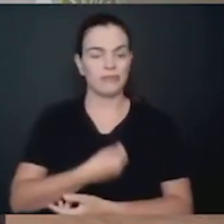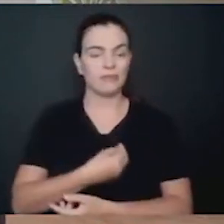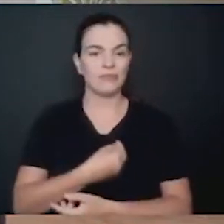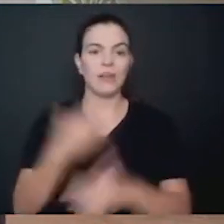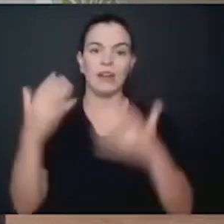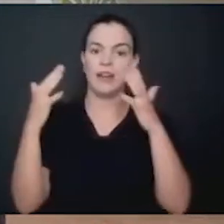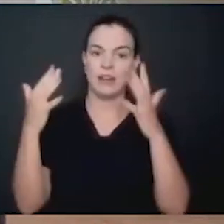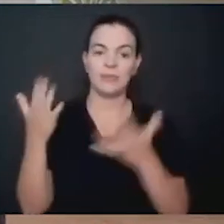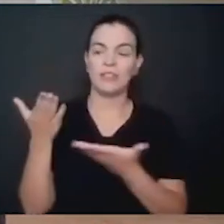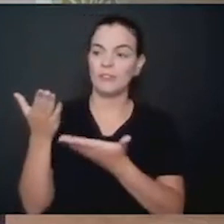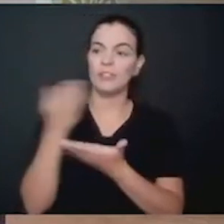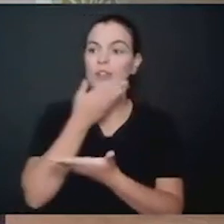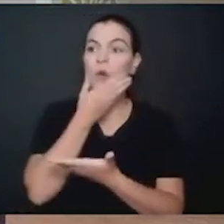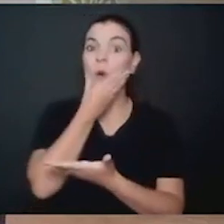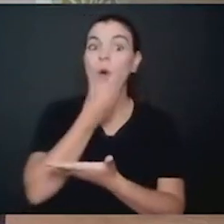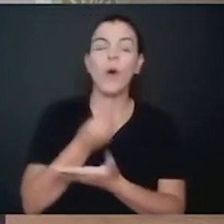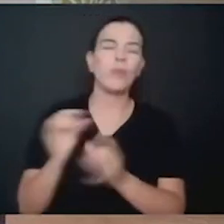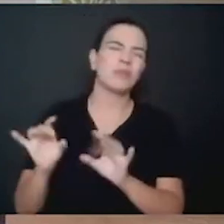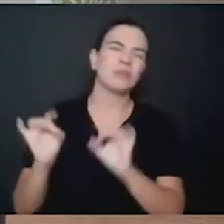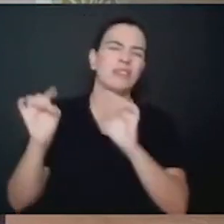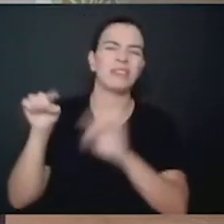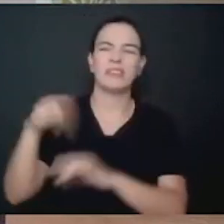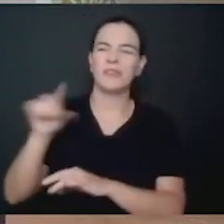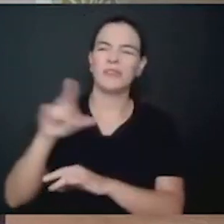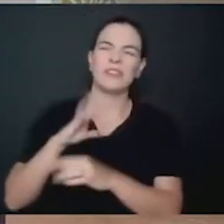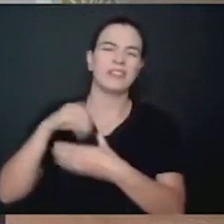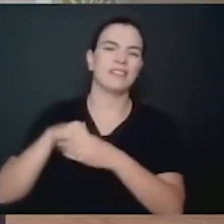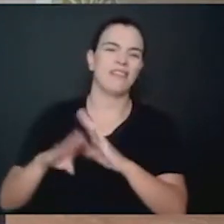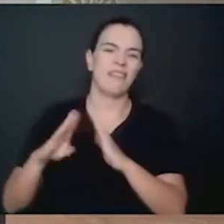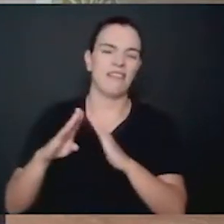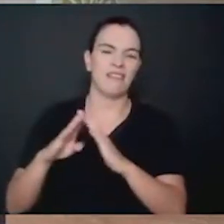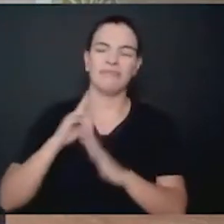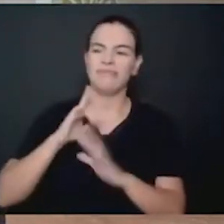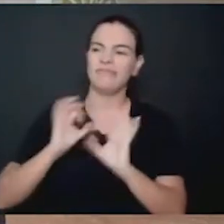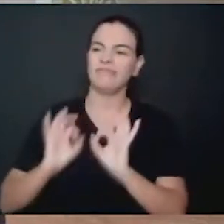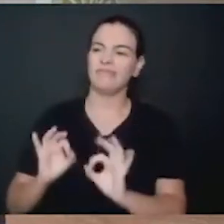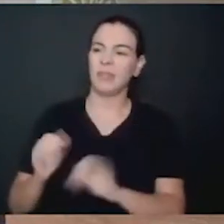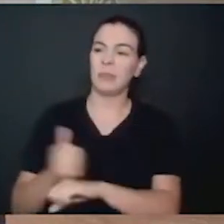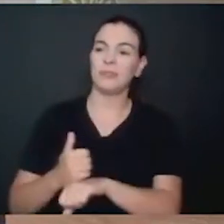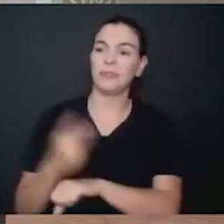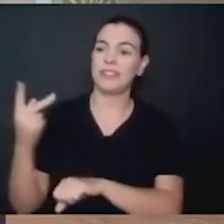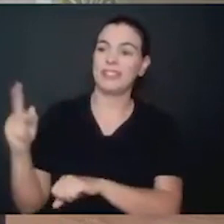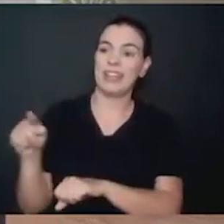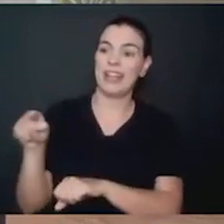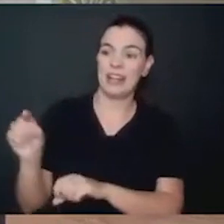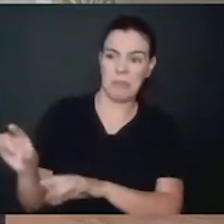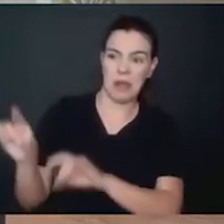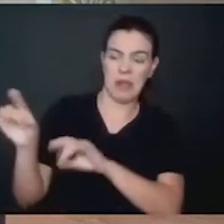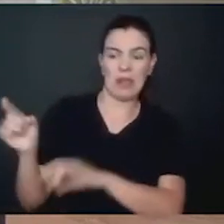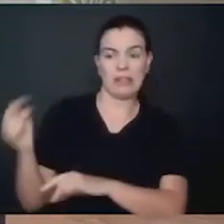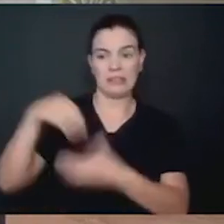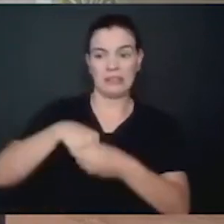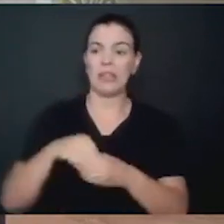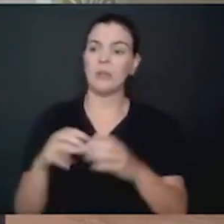homem que vocês têm em casa e que certamente aquilo que faz na sua vida profissional faz também na sua vida particular com